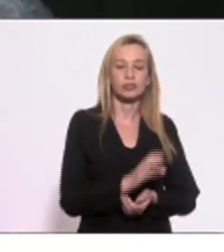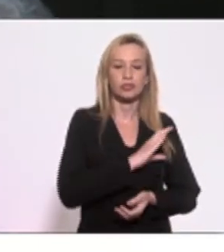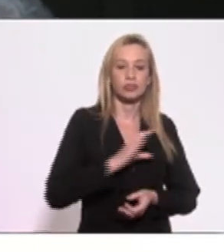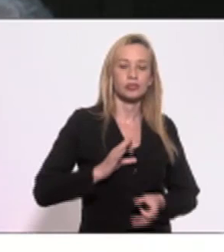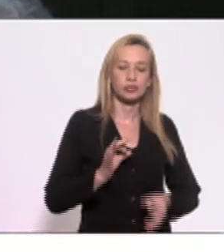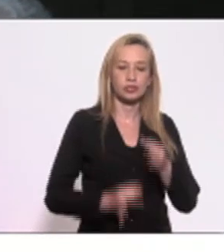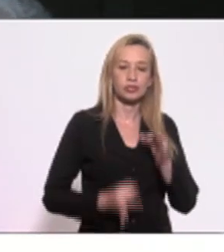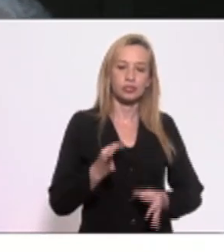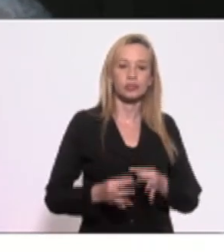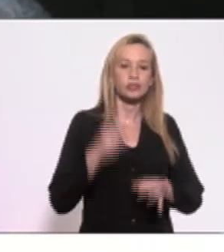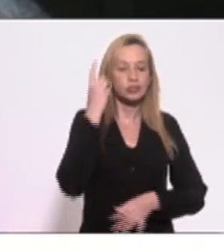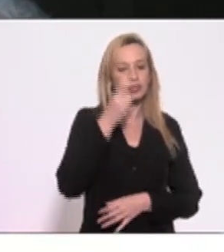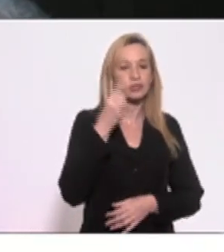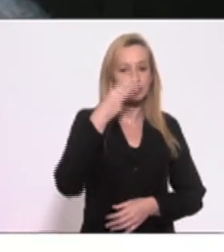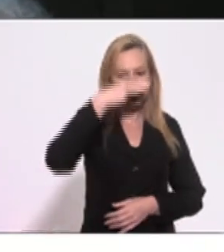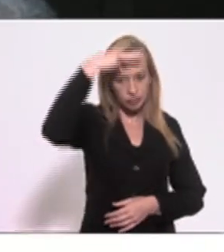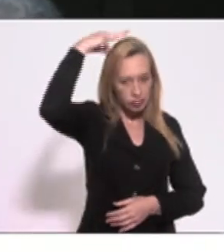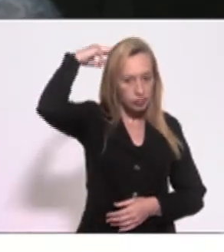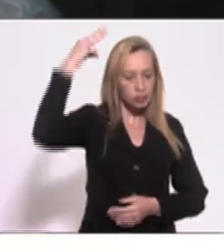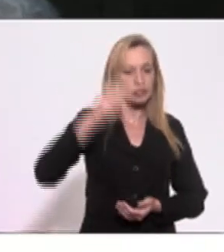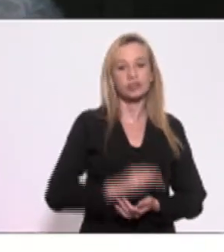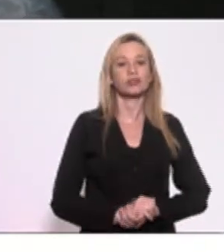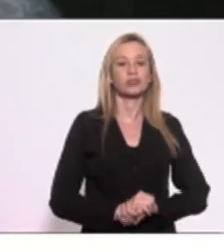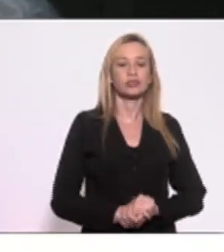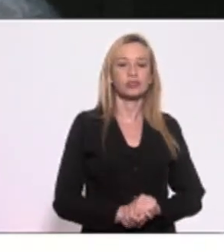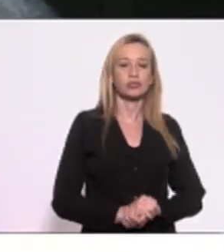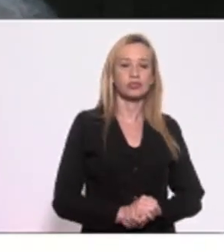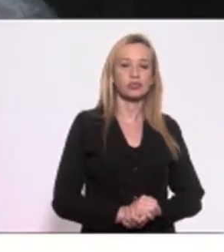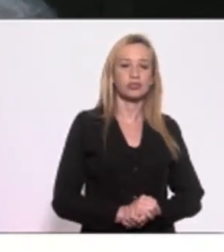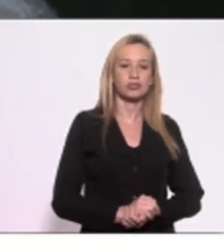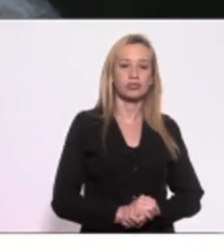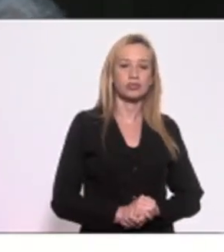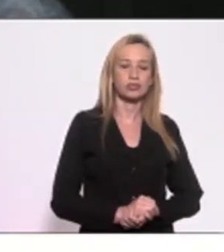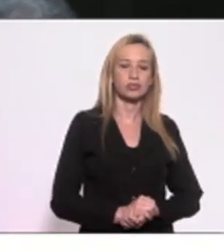Justiça, deputado Márcio Pacheco.